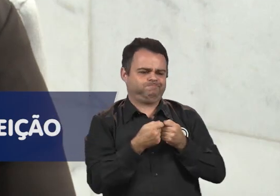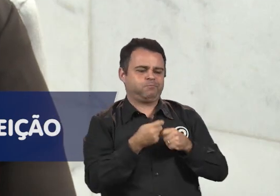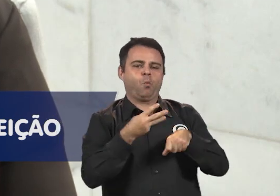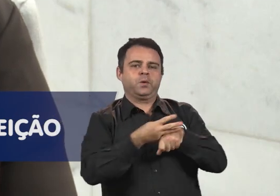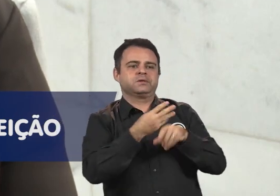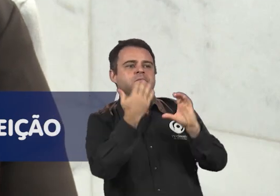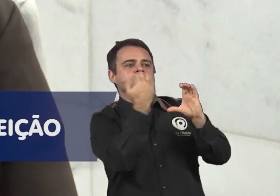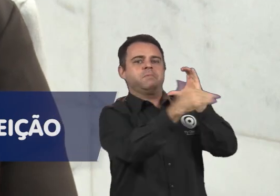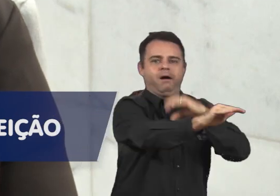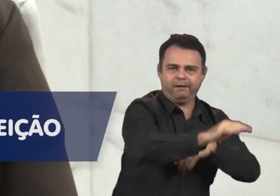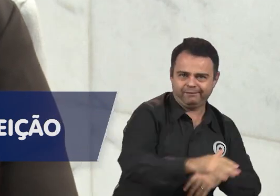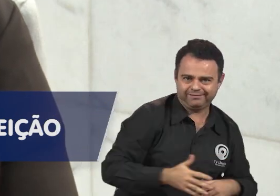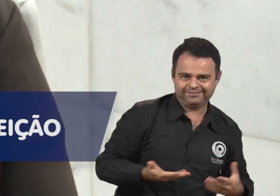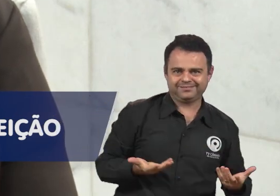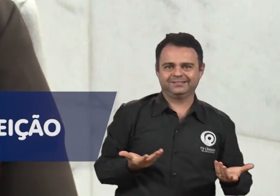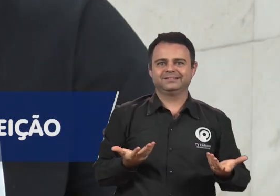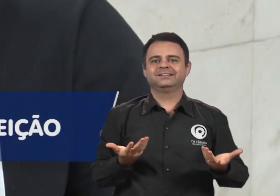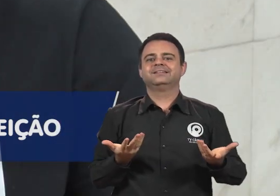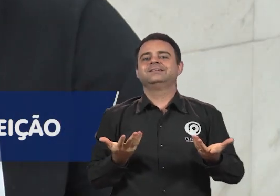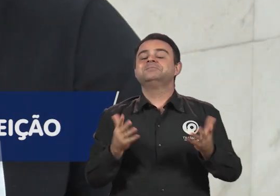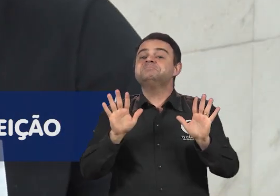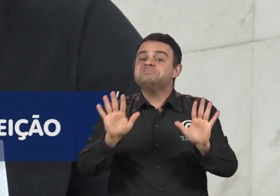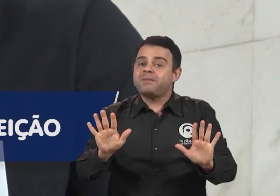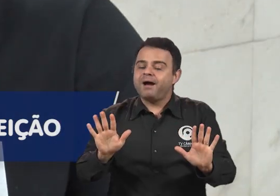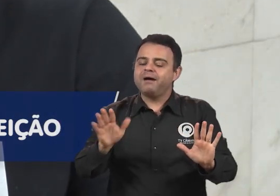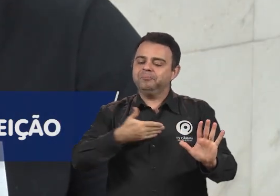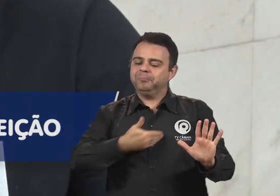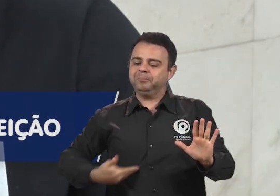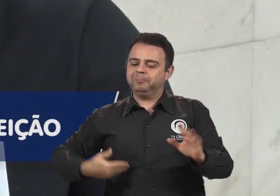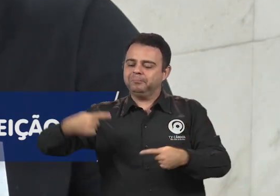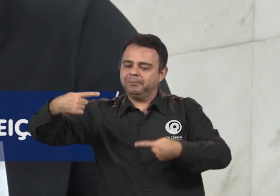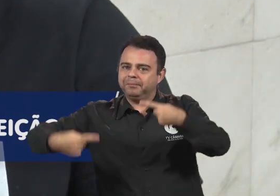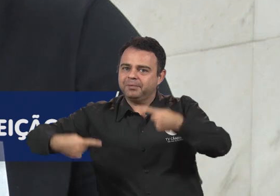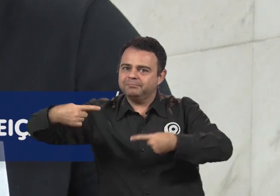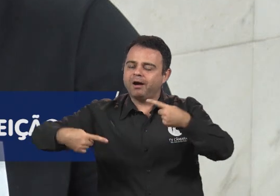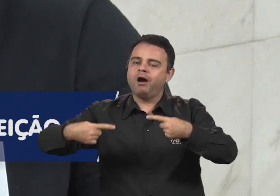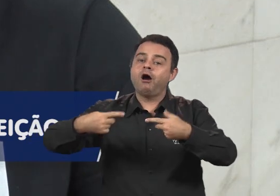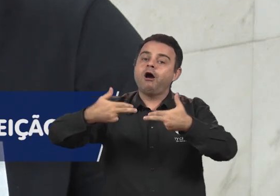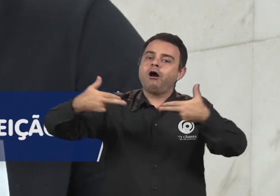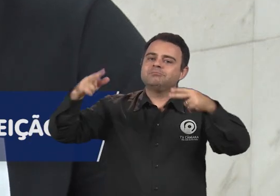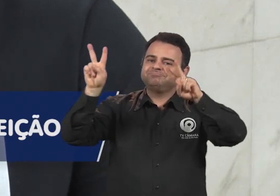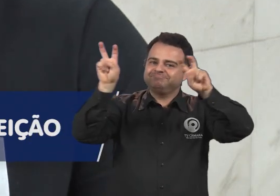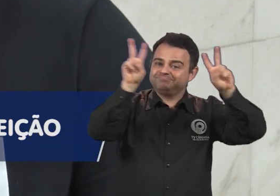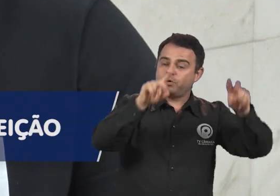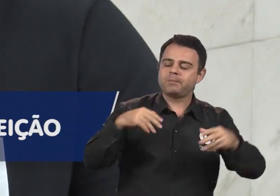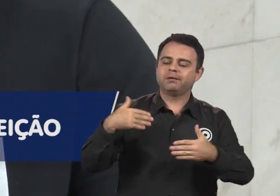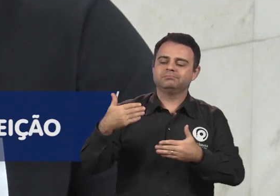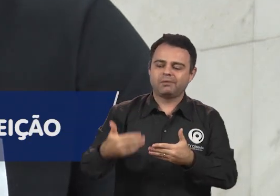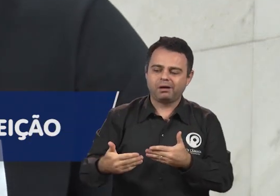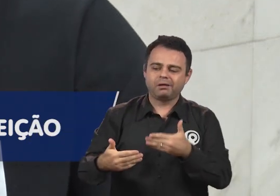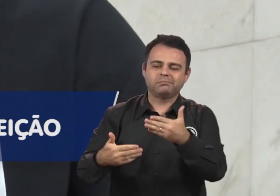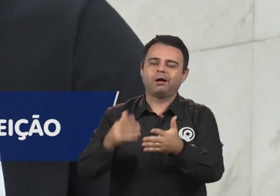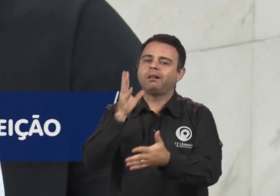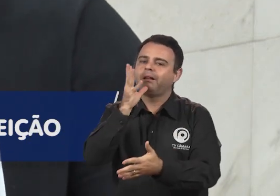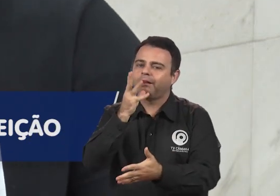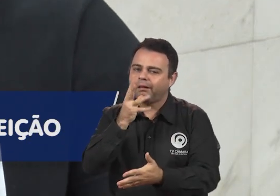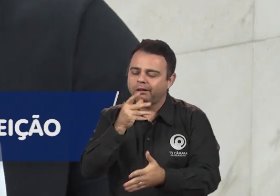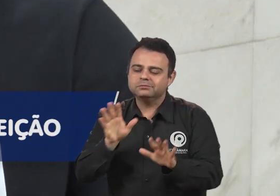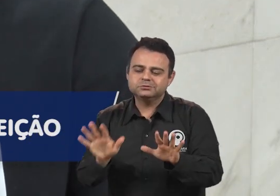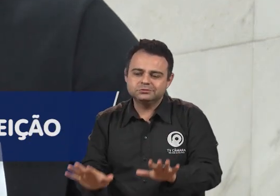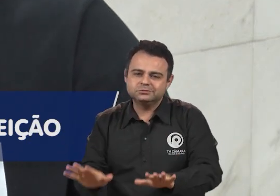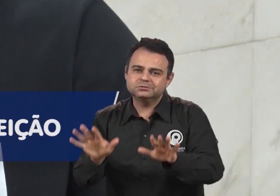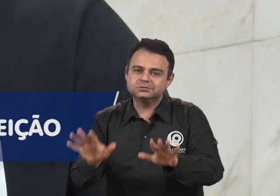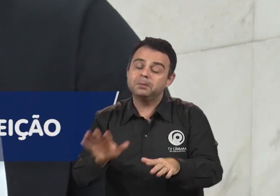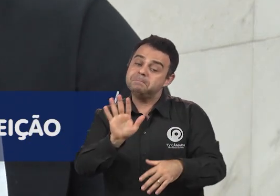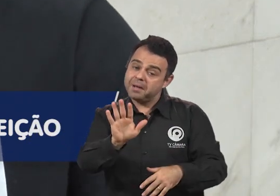e fala na hora. E a política às vezes ela tem um processo um pouco mais moroso, um pouco mais devagar, mais lento, porém, através dela, a gente consegue ajudar a vida